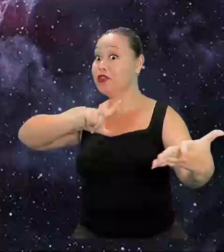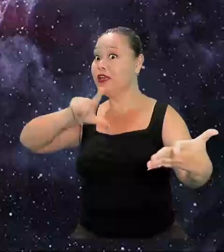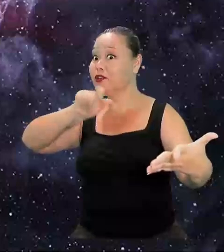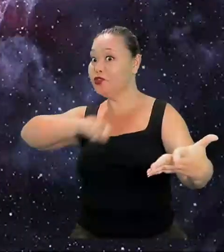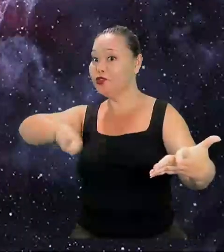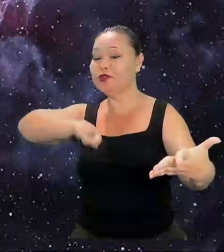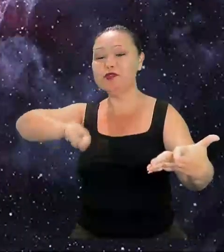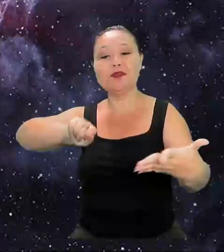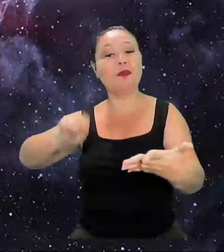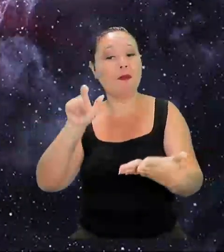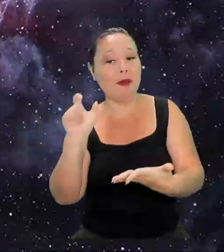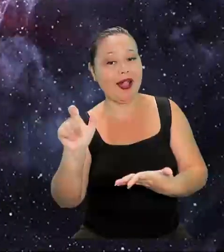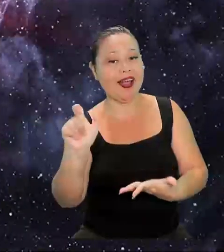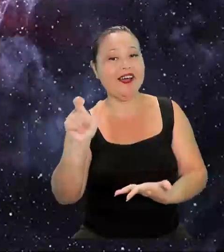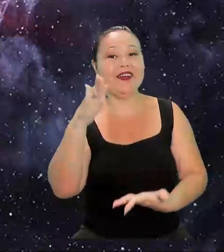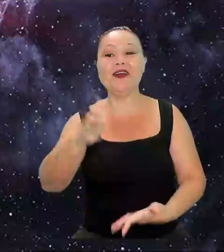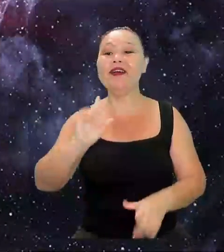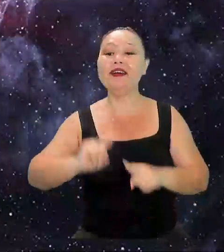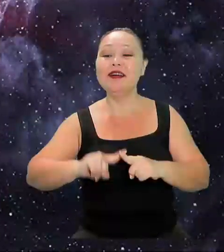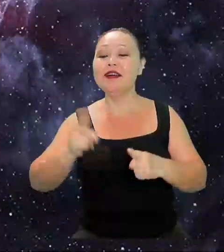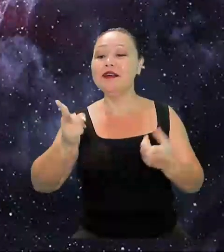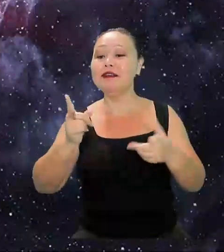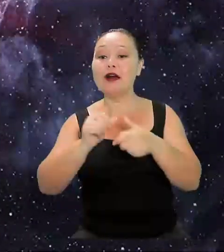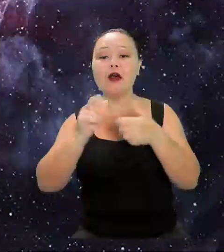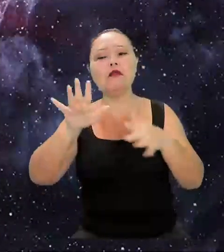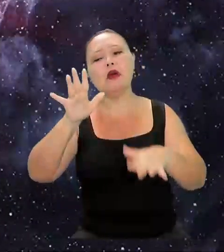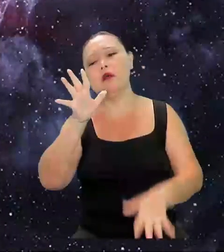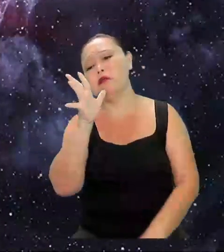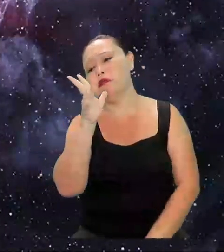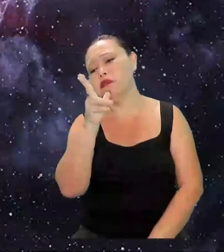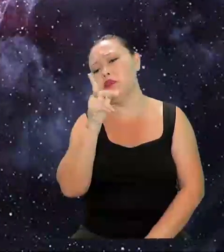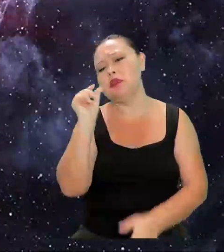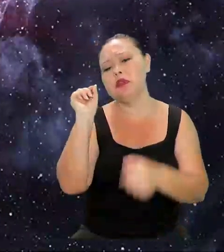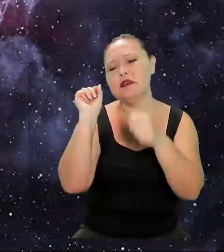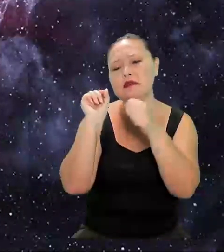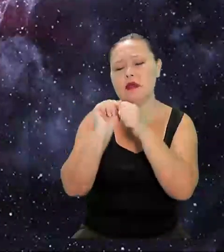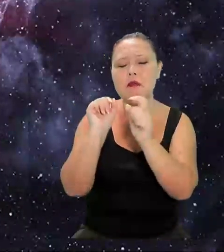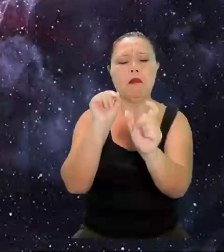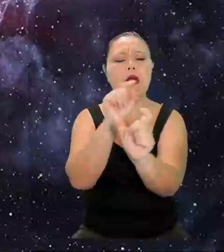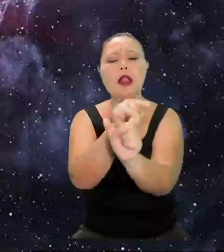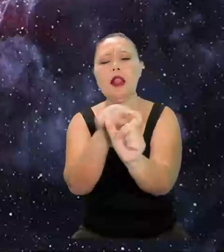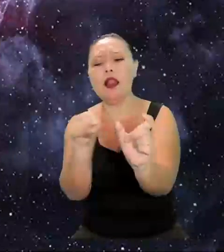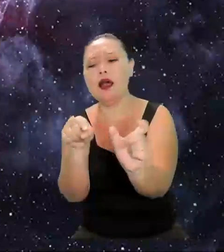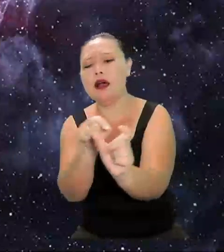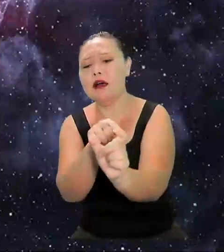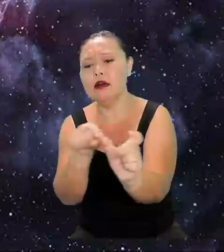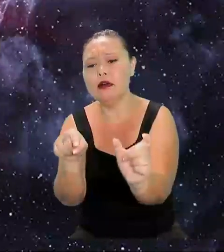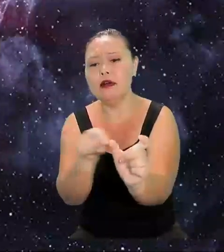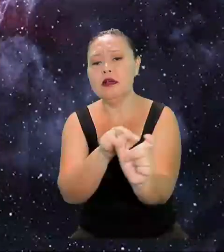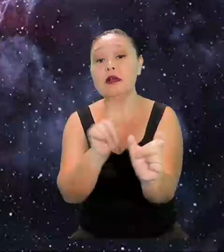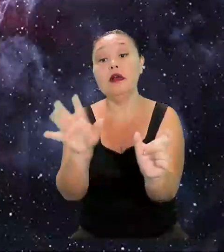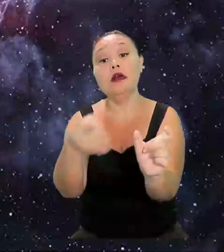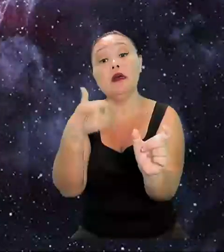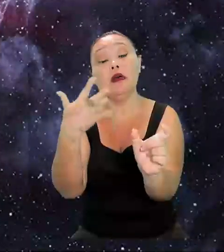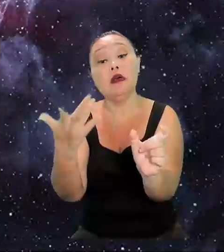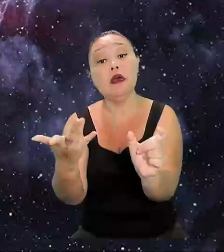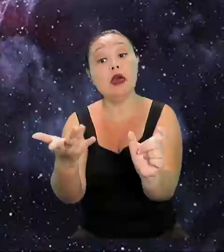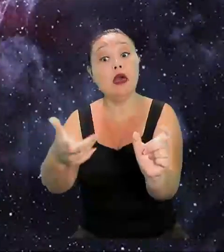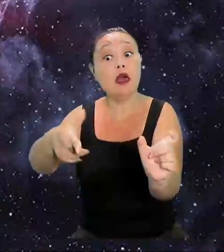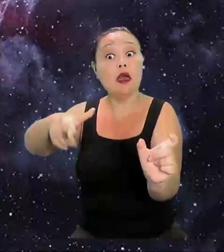a palavra-chave. Mas demora muito, porque tem que fazer a palavra-chave e tal. Mas isso é